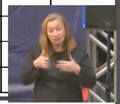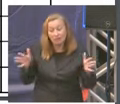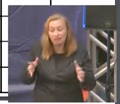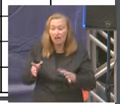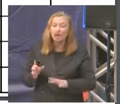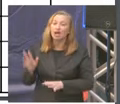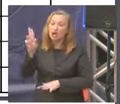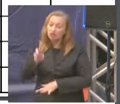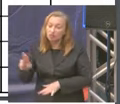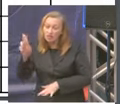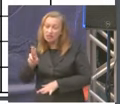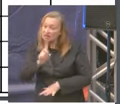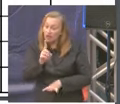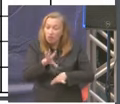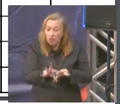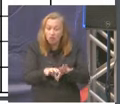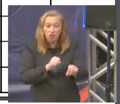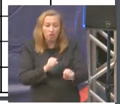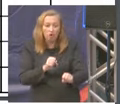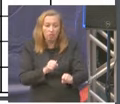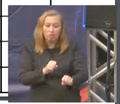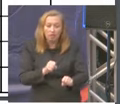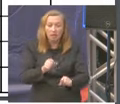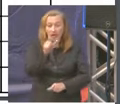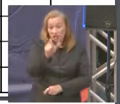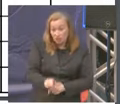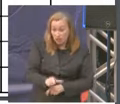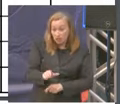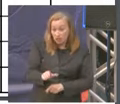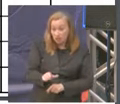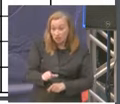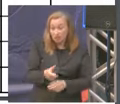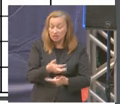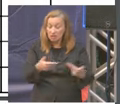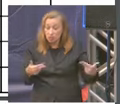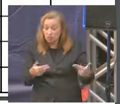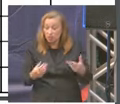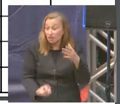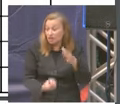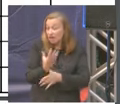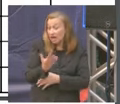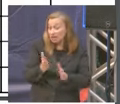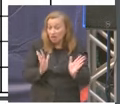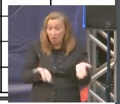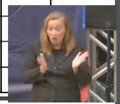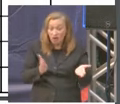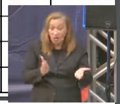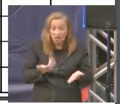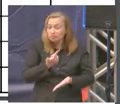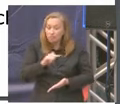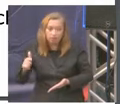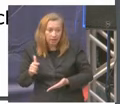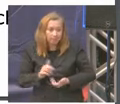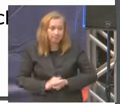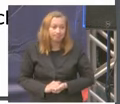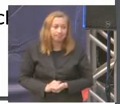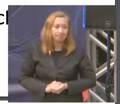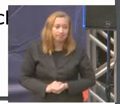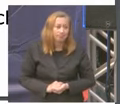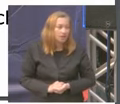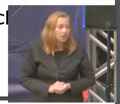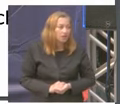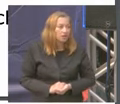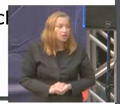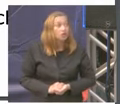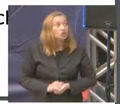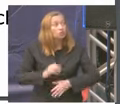faculdades e os cursos não formam as pessoas nessas coisas que foram inventadas há pouco tempo. Ainda não tem. Pode passar.